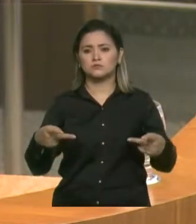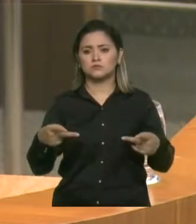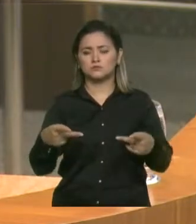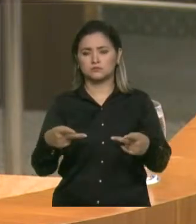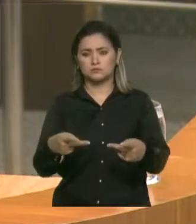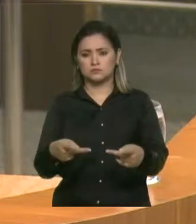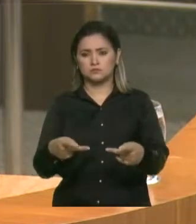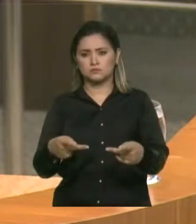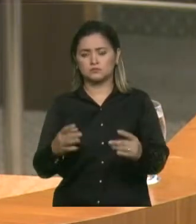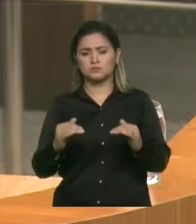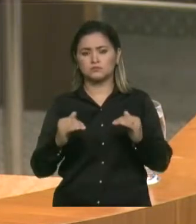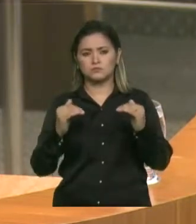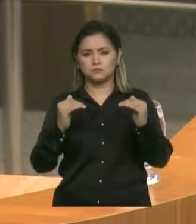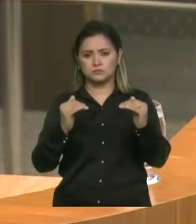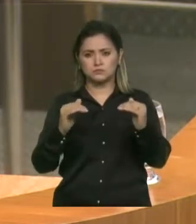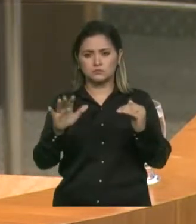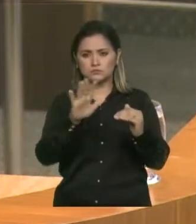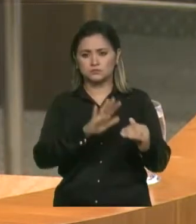o Janot,